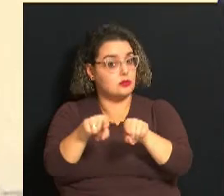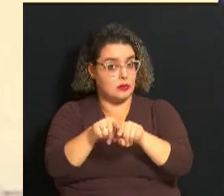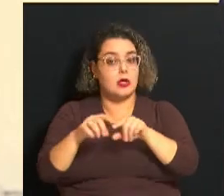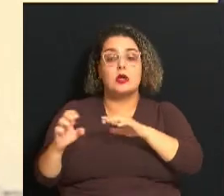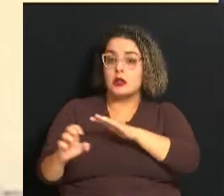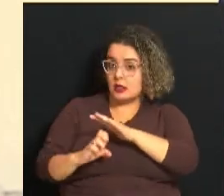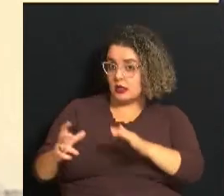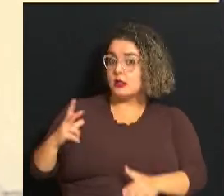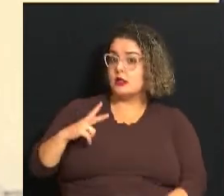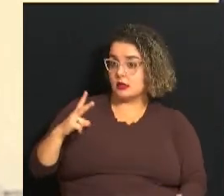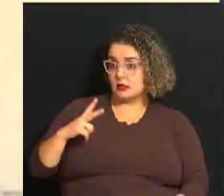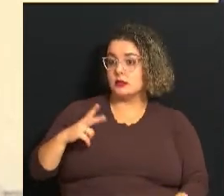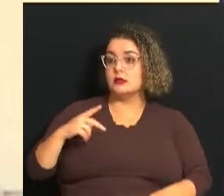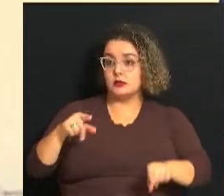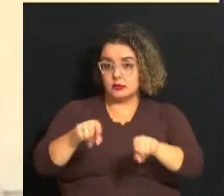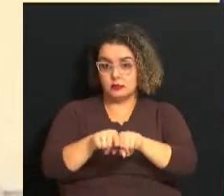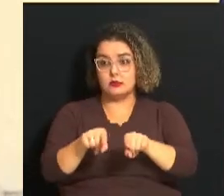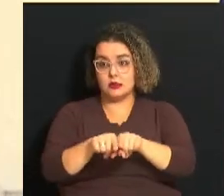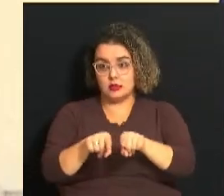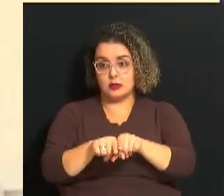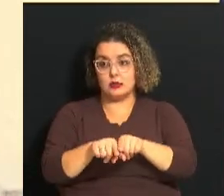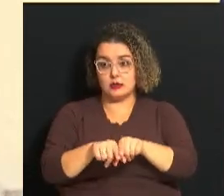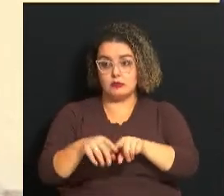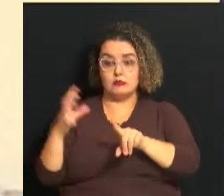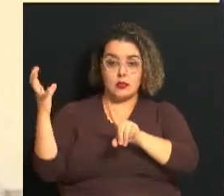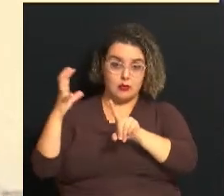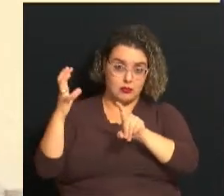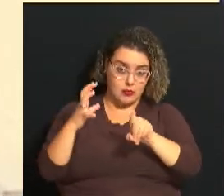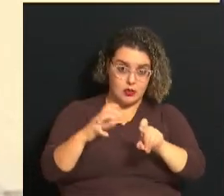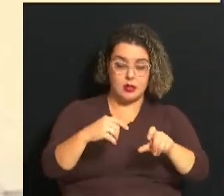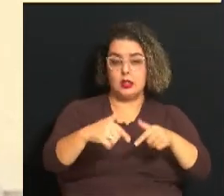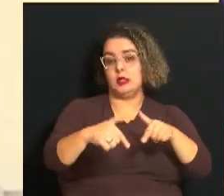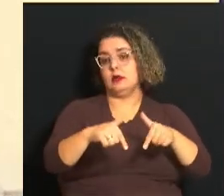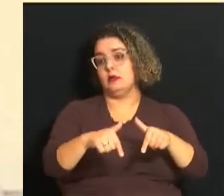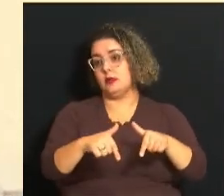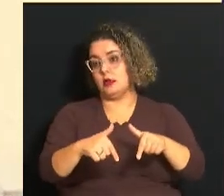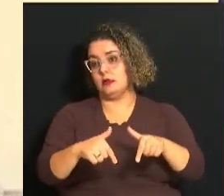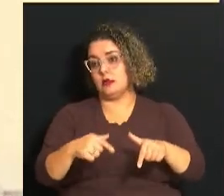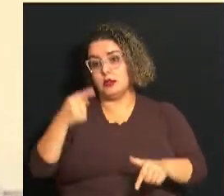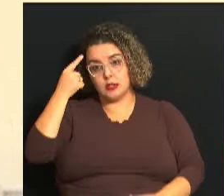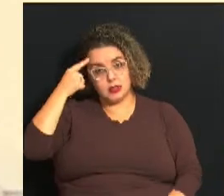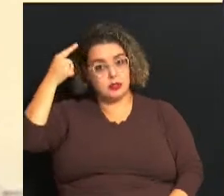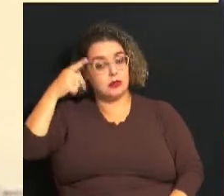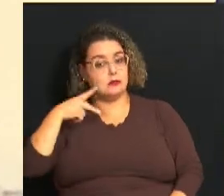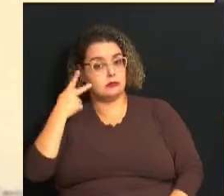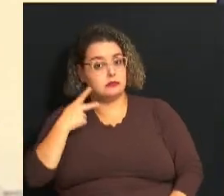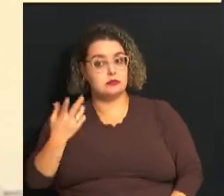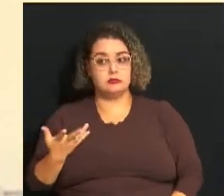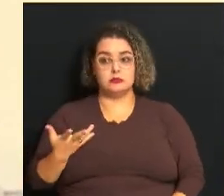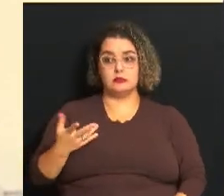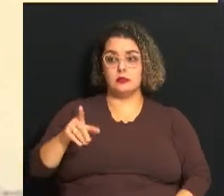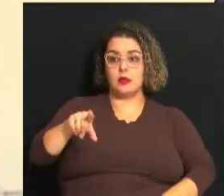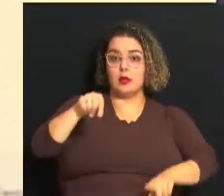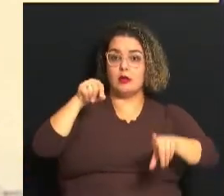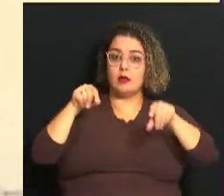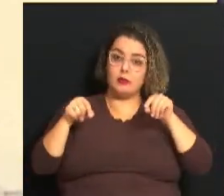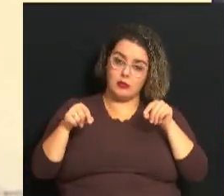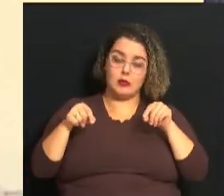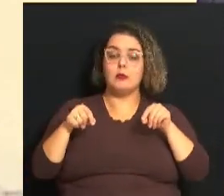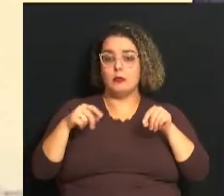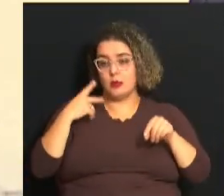privadas também tiveram casos de assediar trabalhadores para ideologias políticas né para preferências é